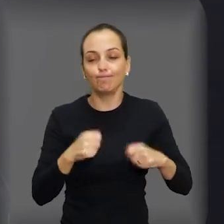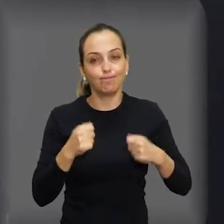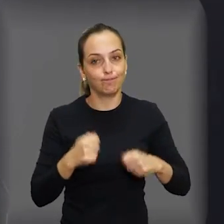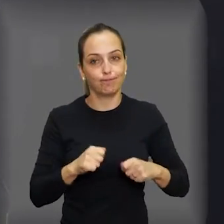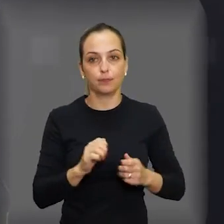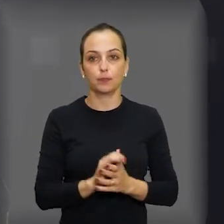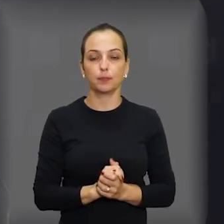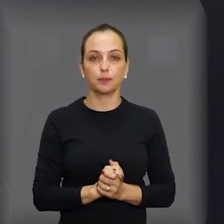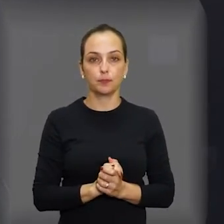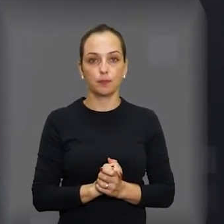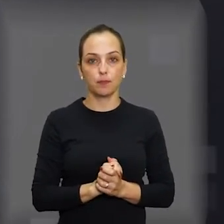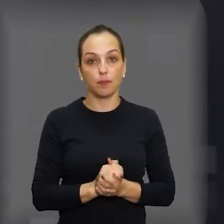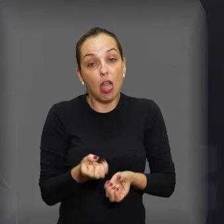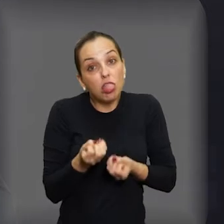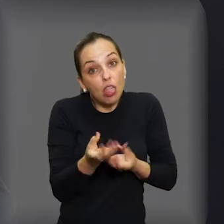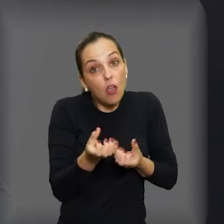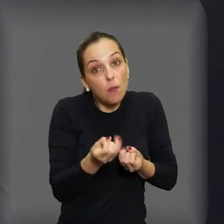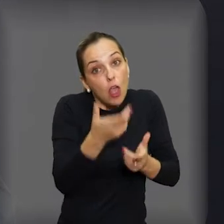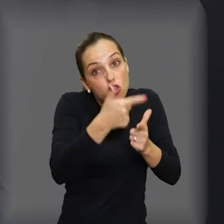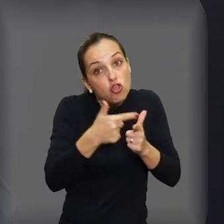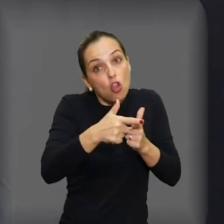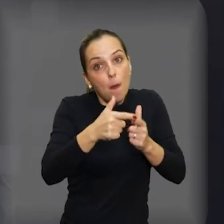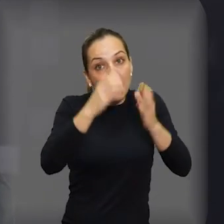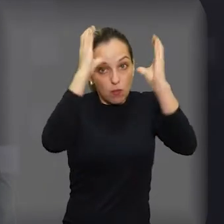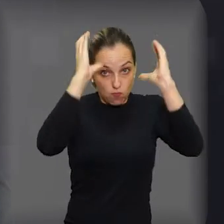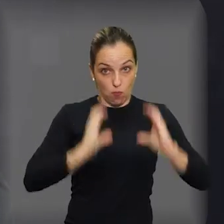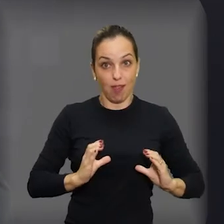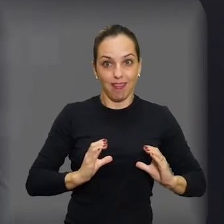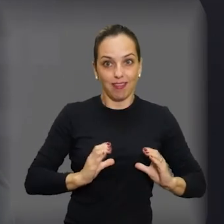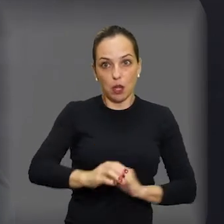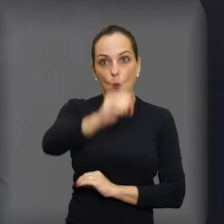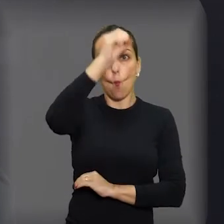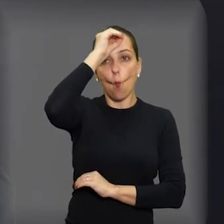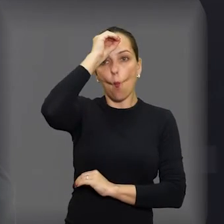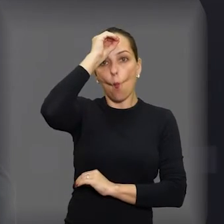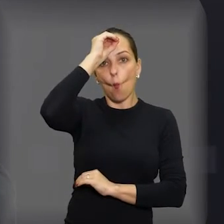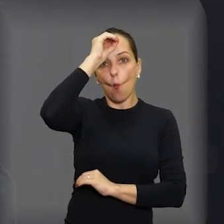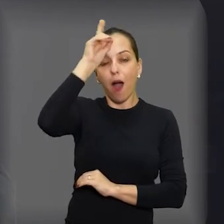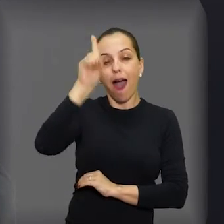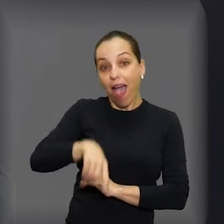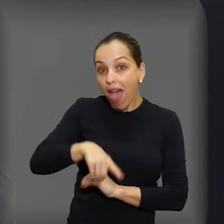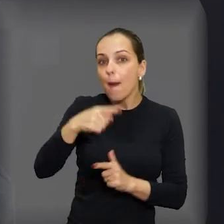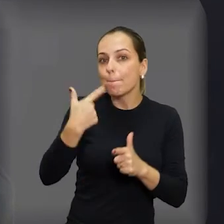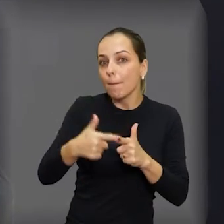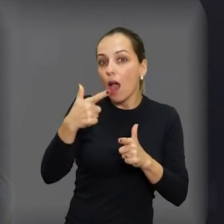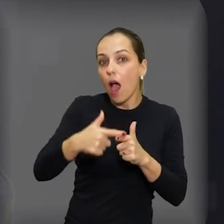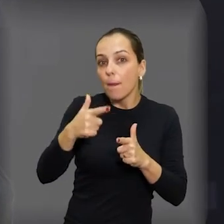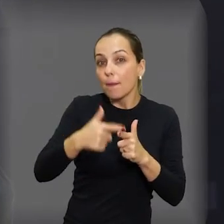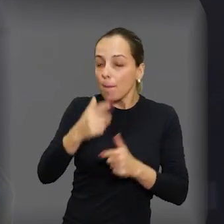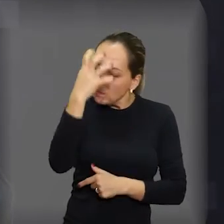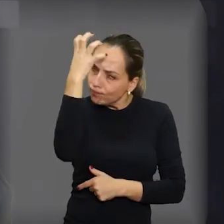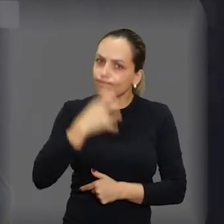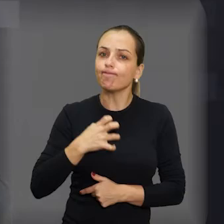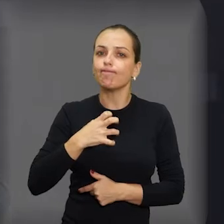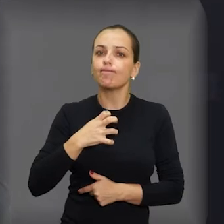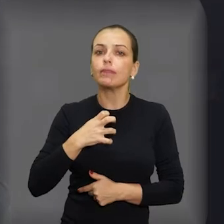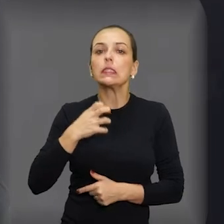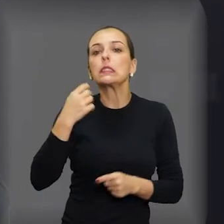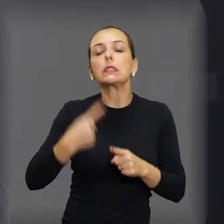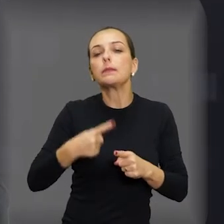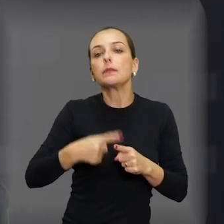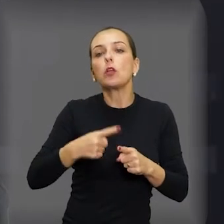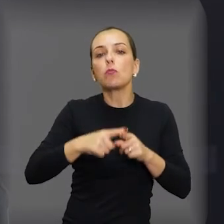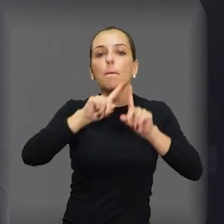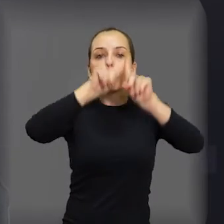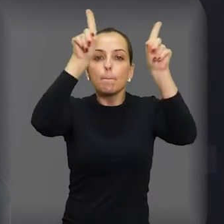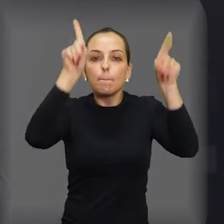que pudesse valer os seus direitos. Ela de forma autônoma. Eu identifico que esse problema grave da lacuna da informação